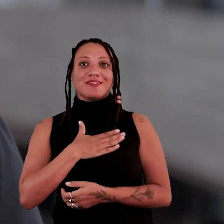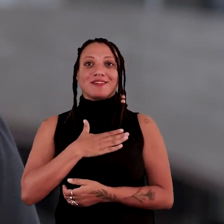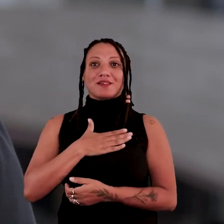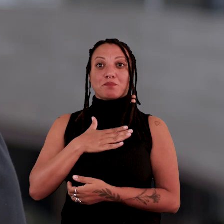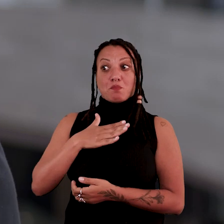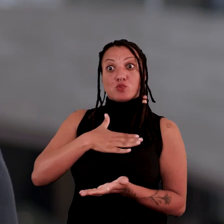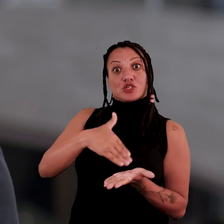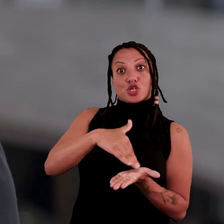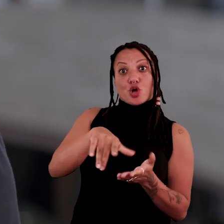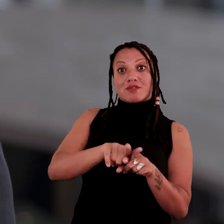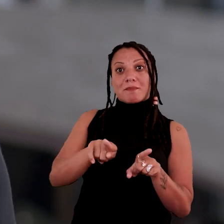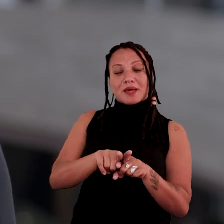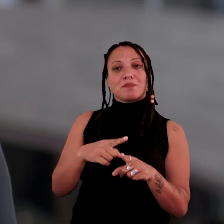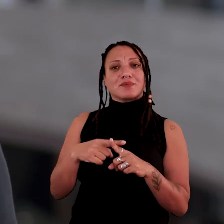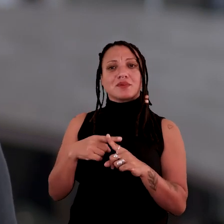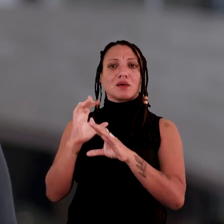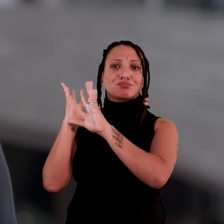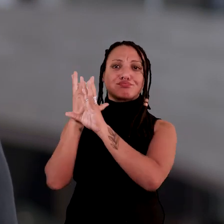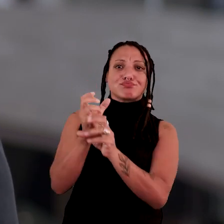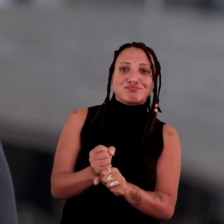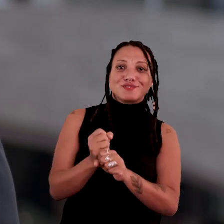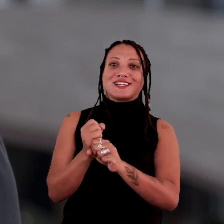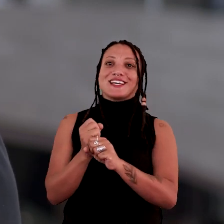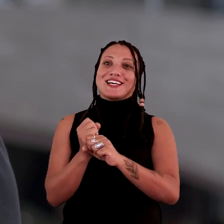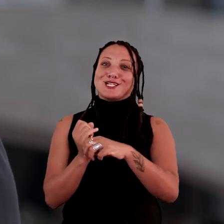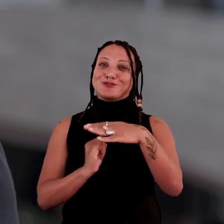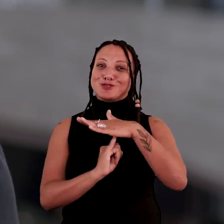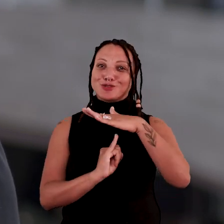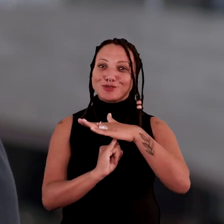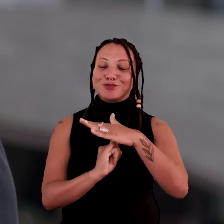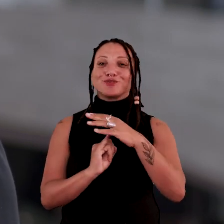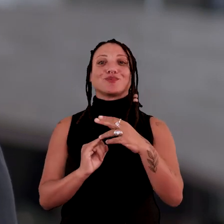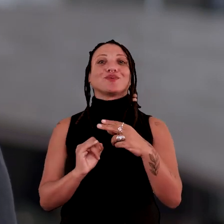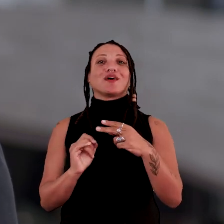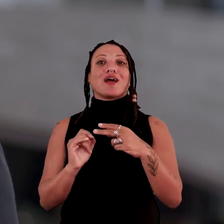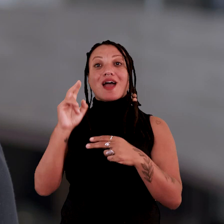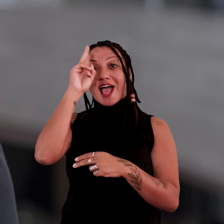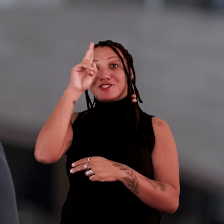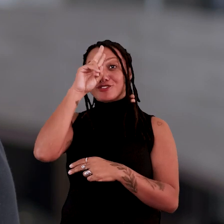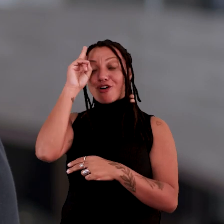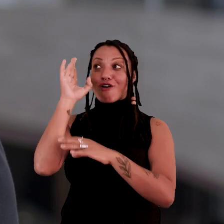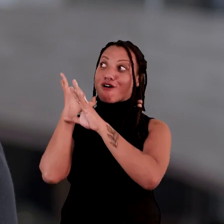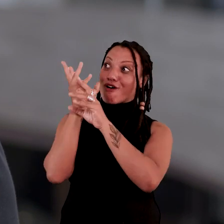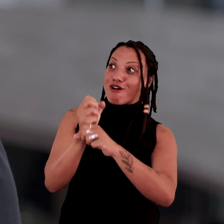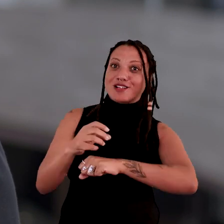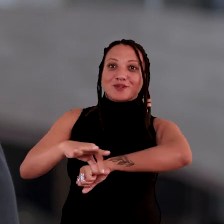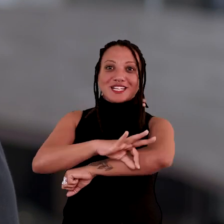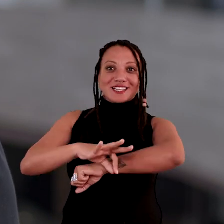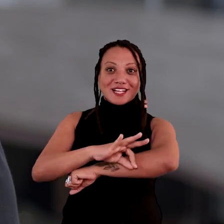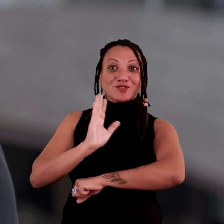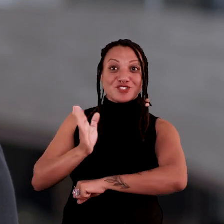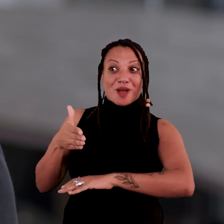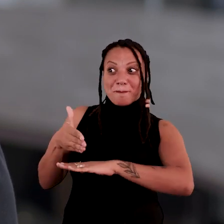dos arquitetos que já passaram por aqui, isso é algo que nos traz muita felicidade, de poder estar representando a nossa